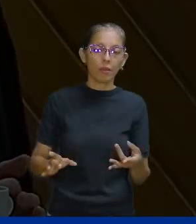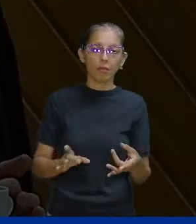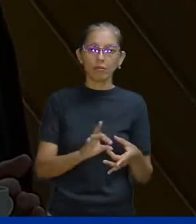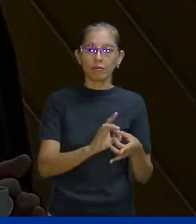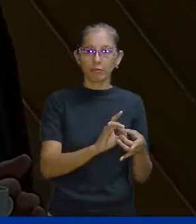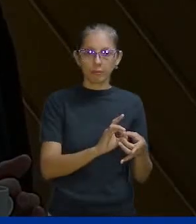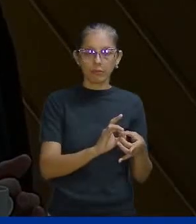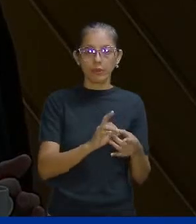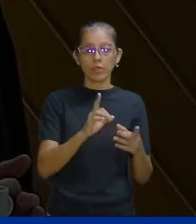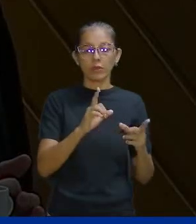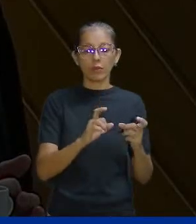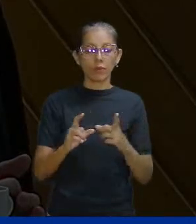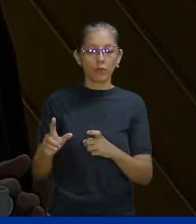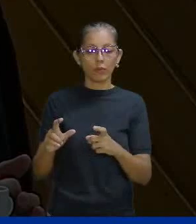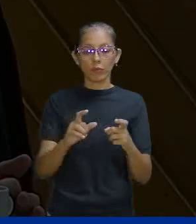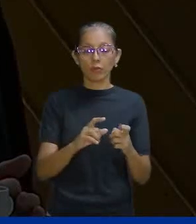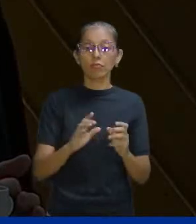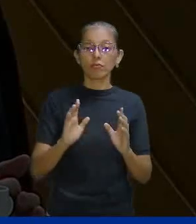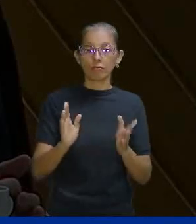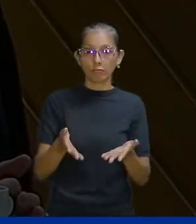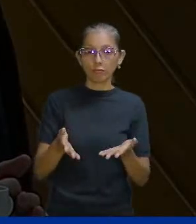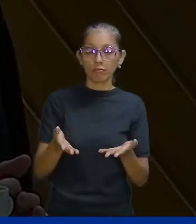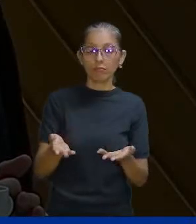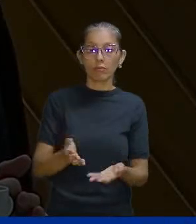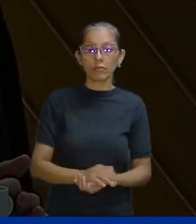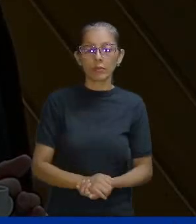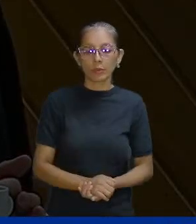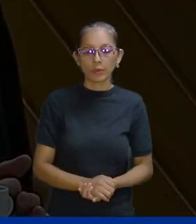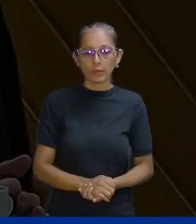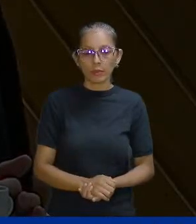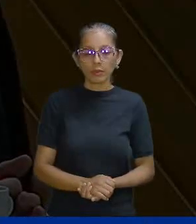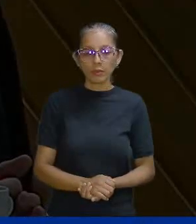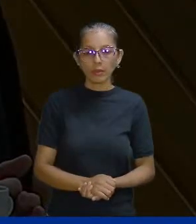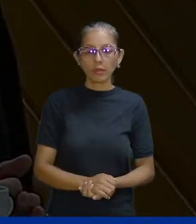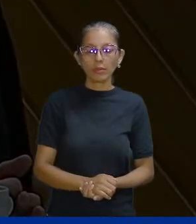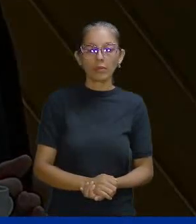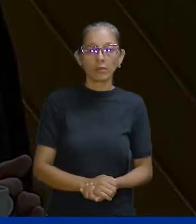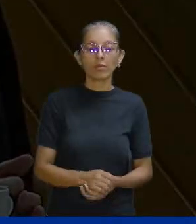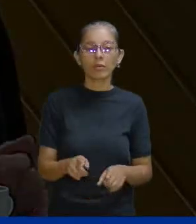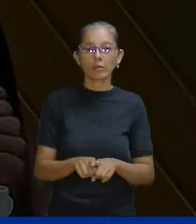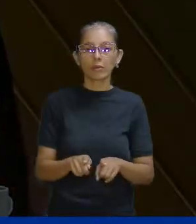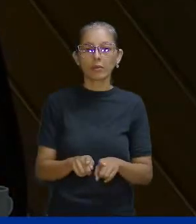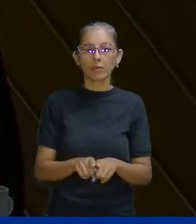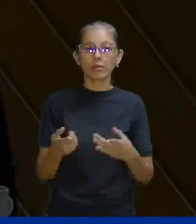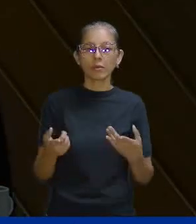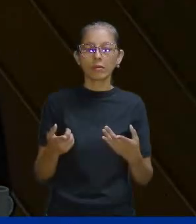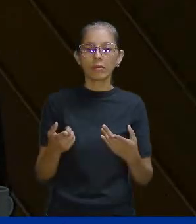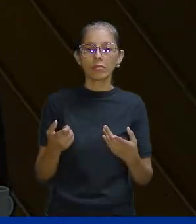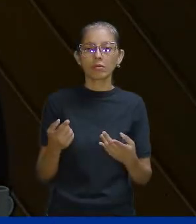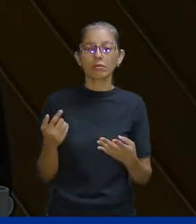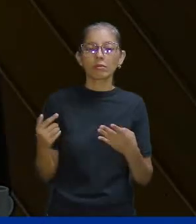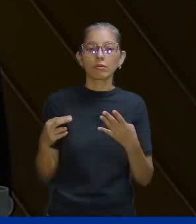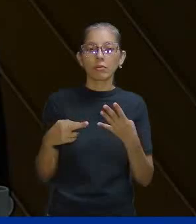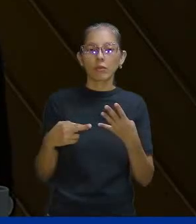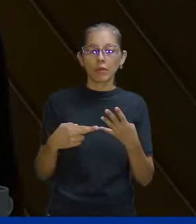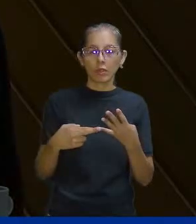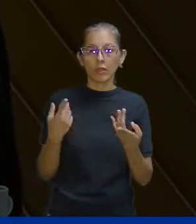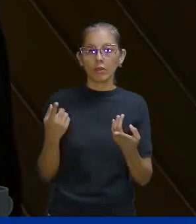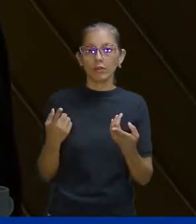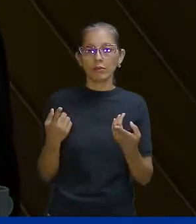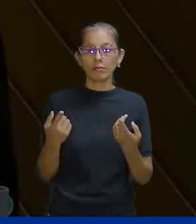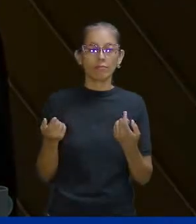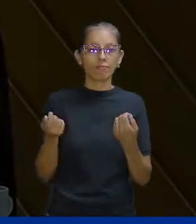barra de rolagem fotografias inferior. disponíveis em Em link terceiro, específico. embarque de Ademais, declaração em na via prestação de recursal, contas, não se- número do esta processo via recursal não se presta à reanálise